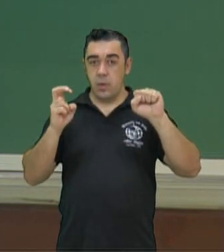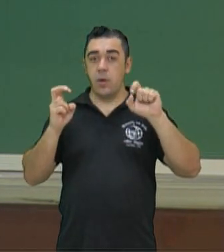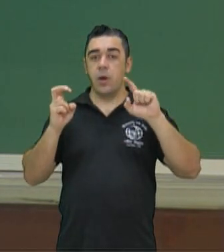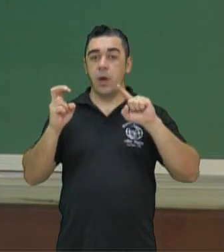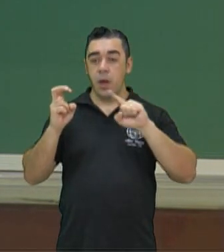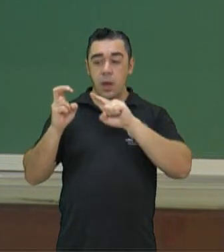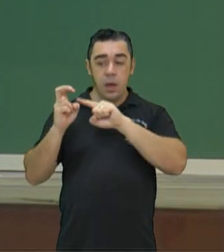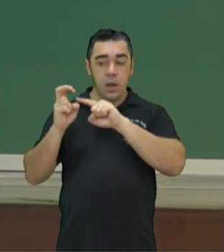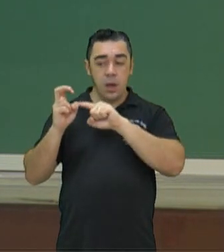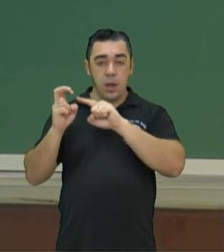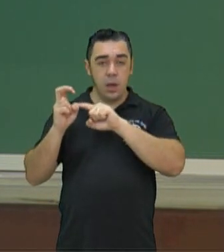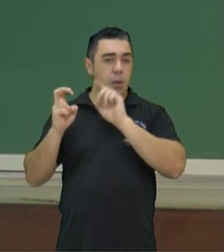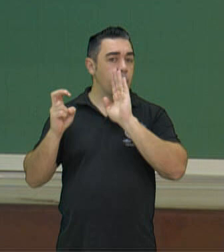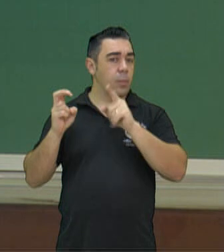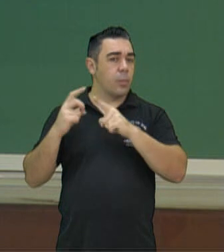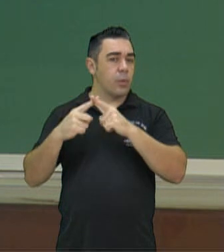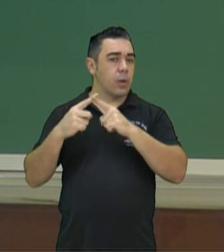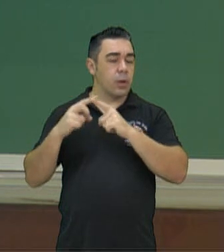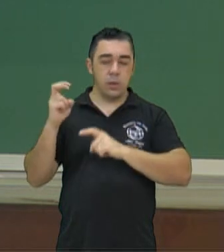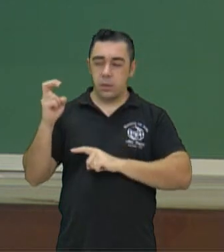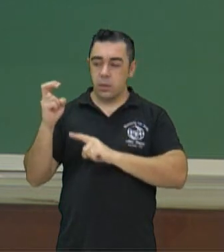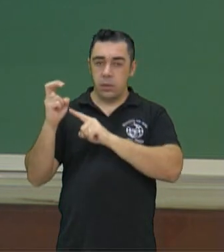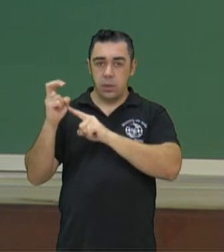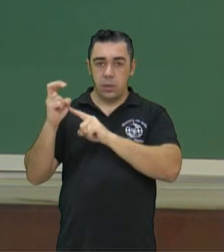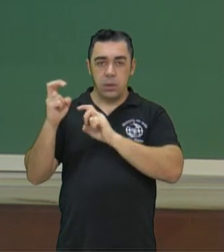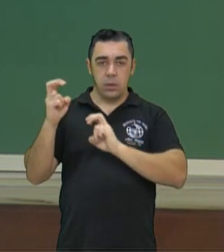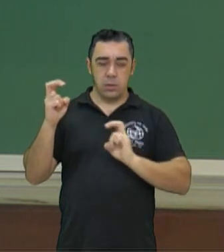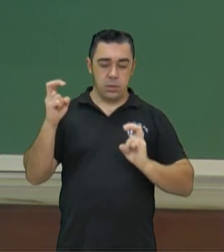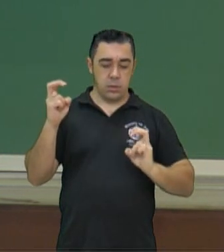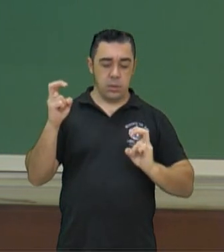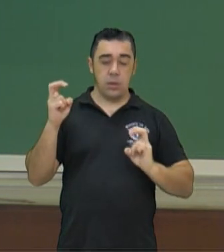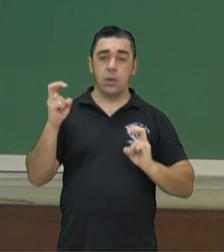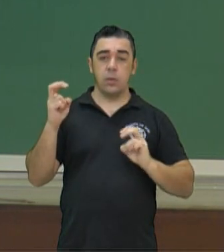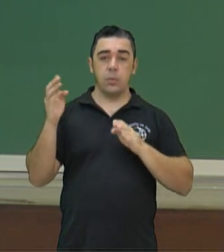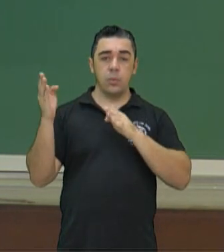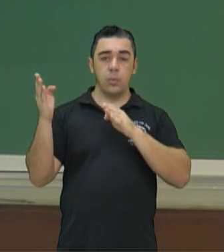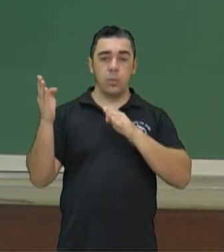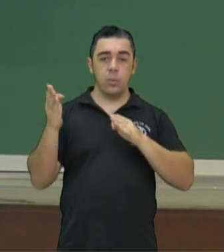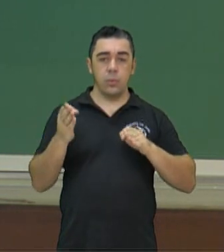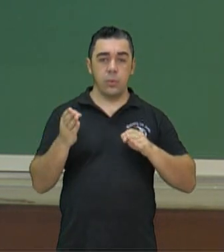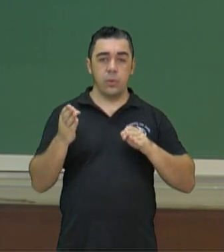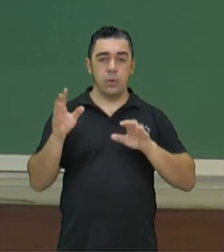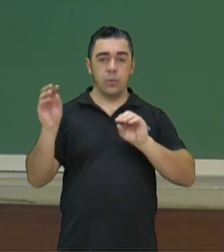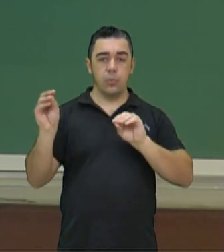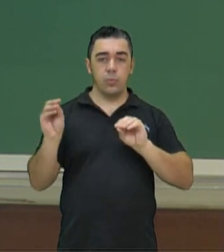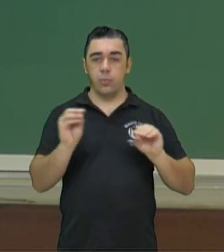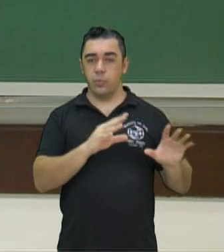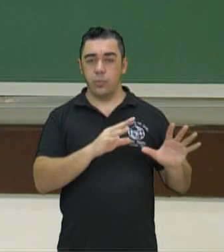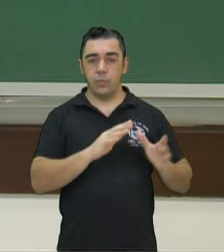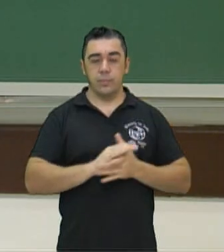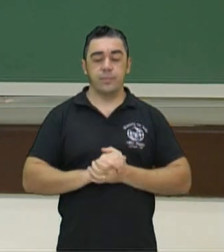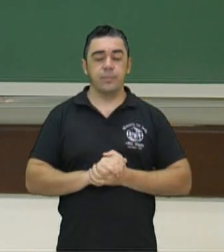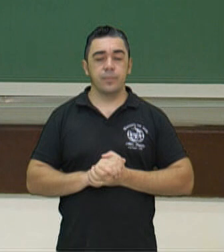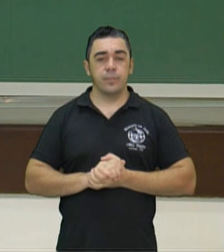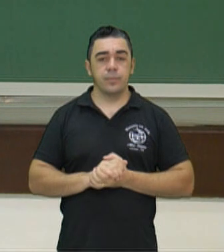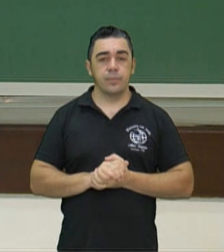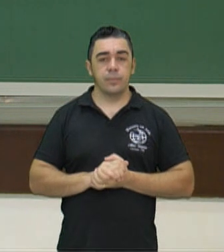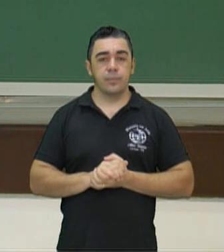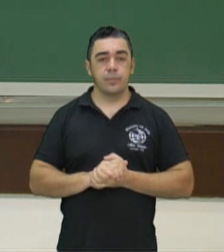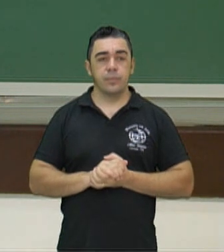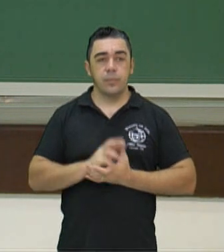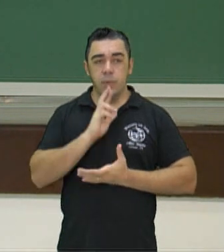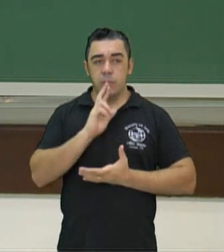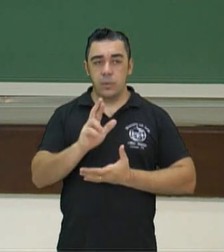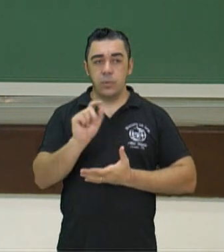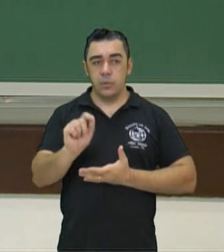5 fatorial. Por que o 5 fatorial? Porque eu posso cortar com o 5 fatorial que está aqui embaixo, né? E